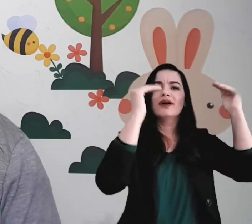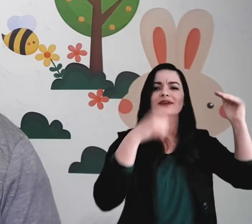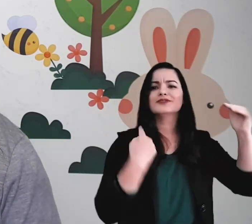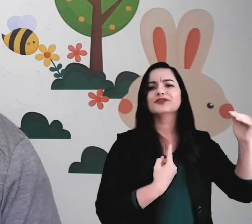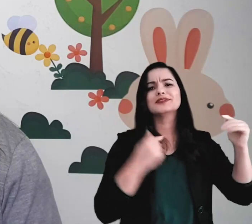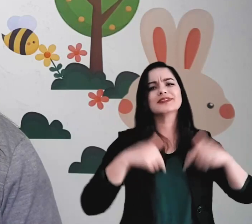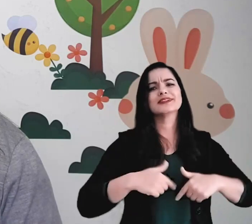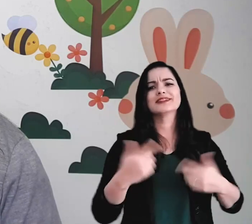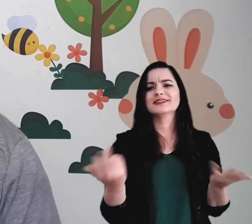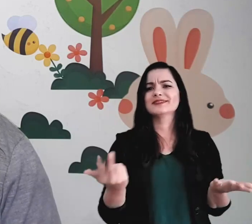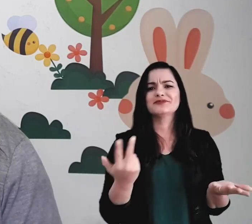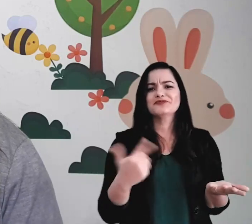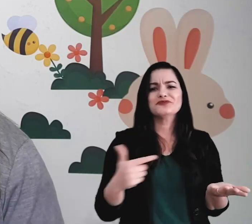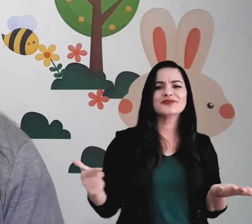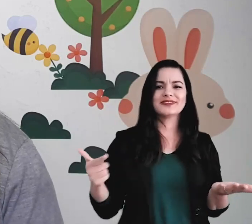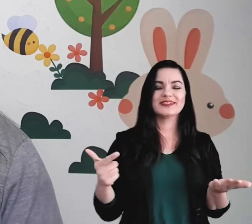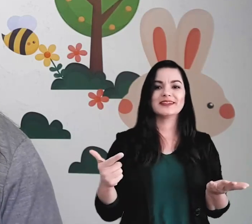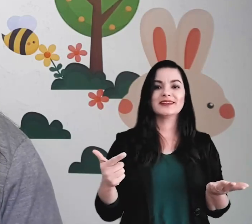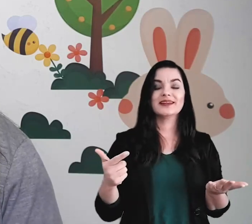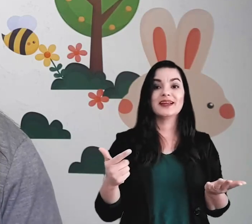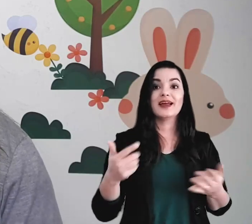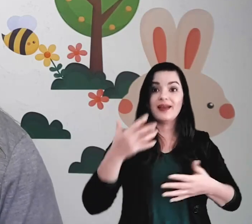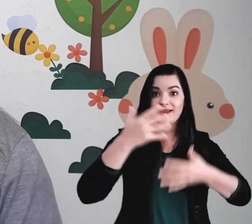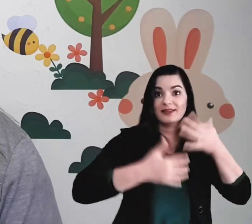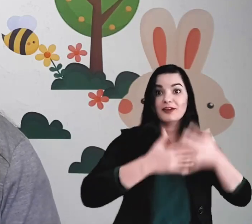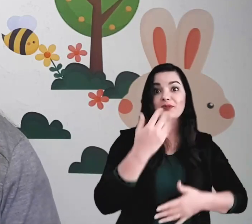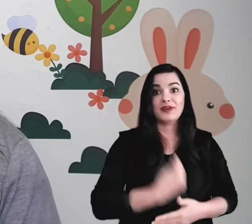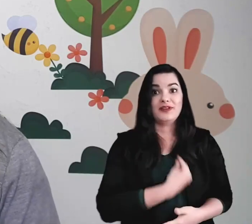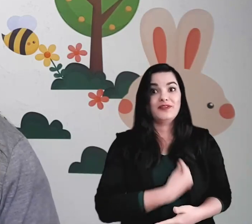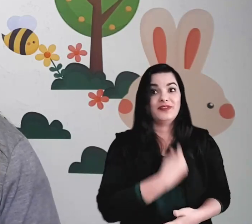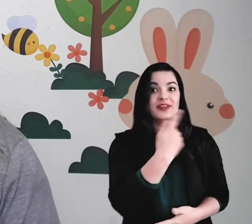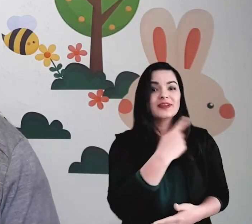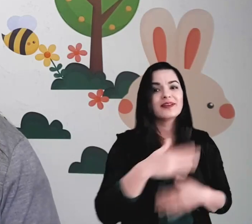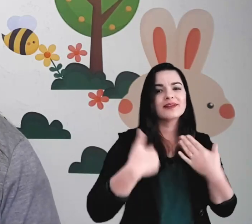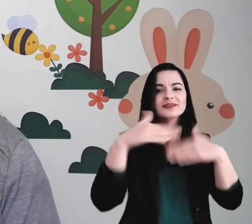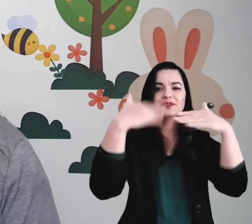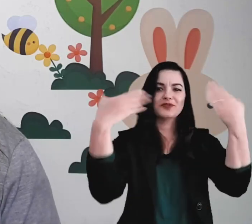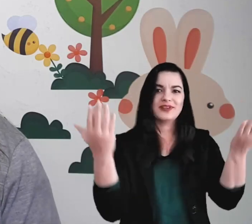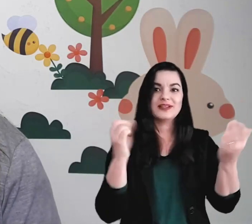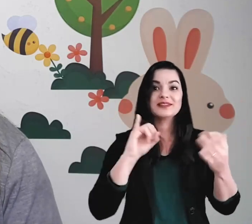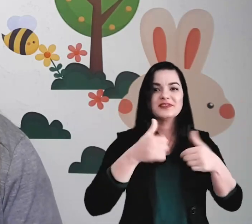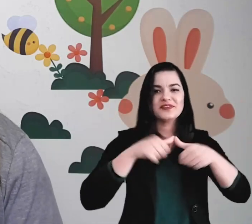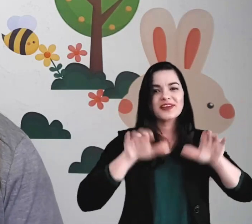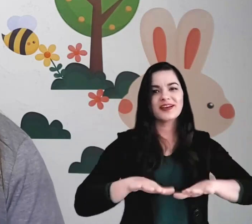interfere muito no desenvolvimento da vida de todos os seres vivos.